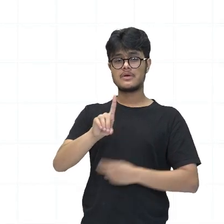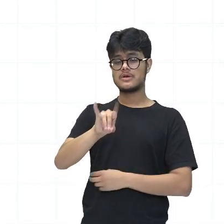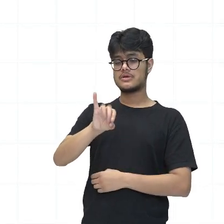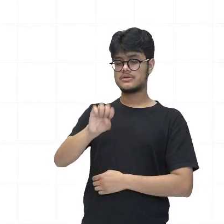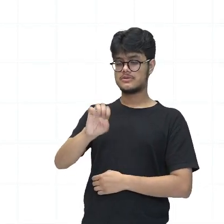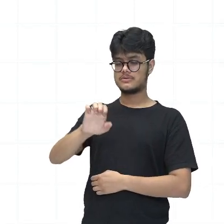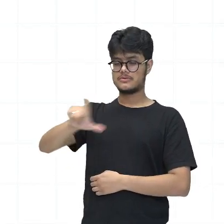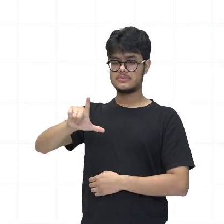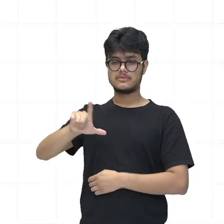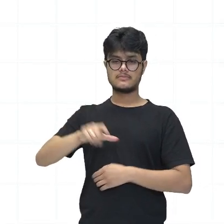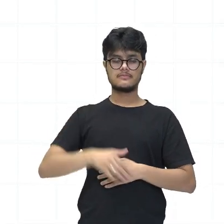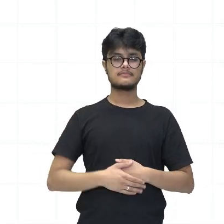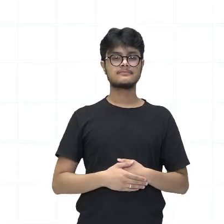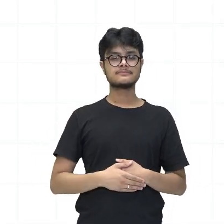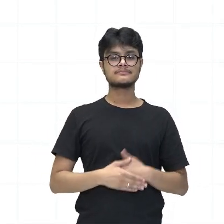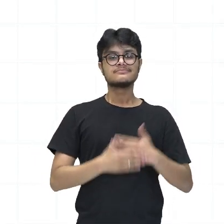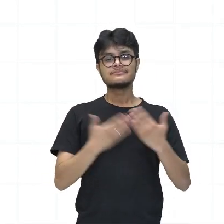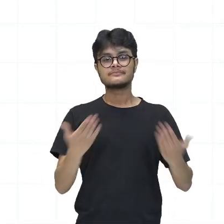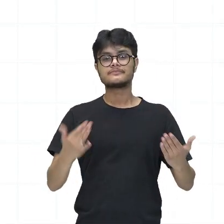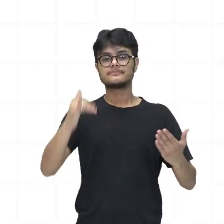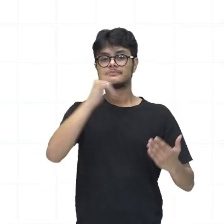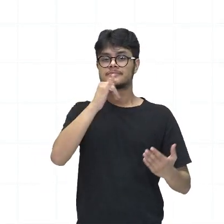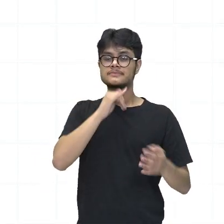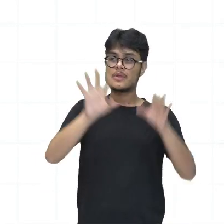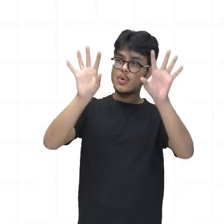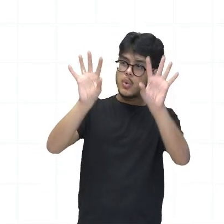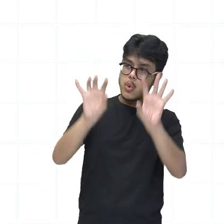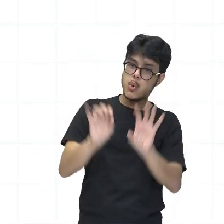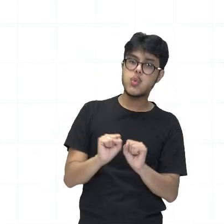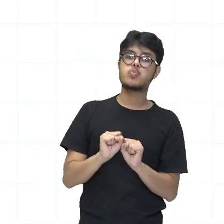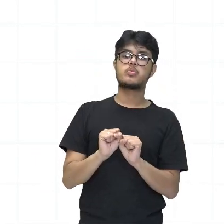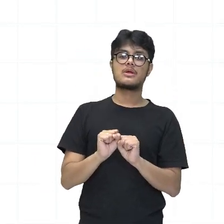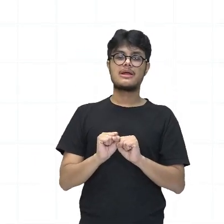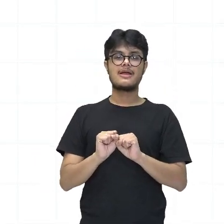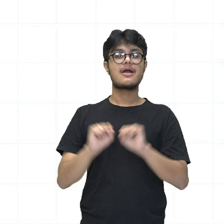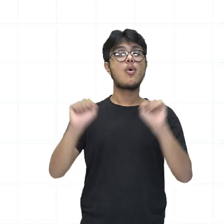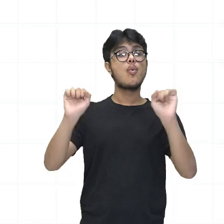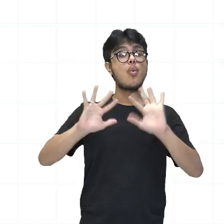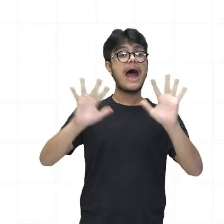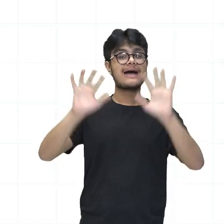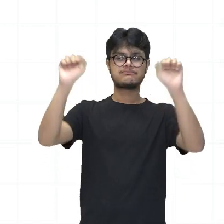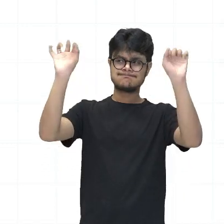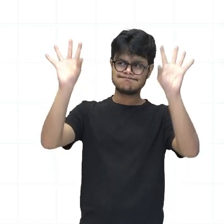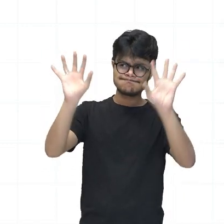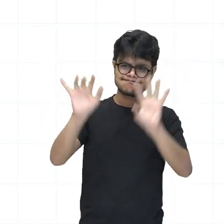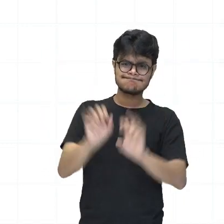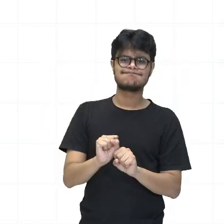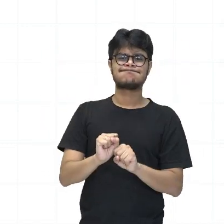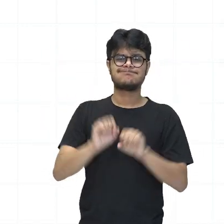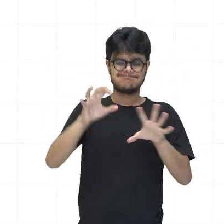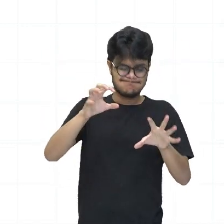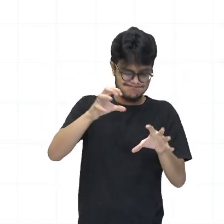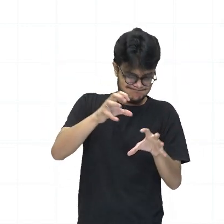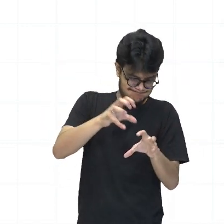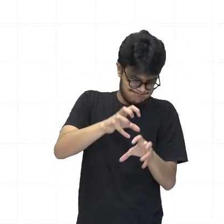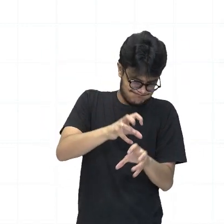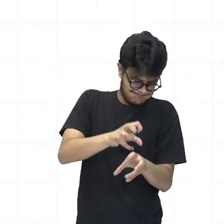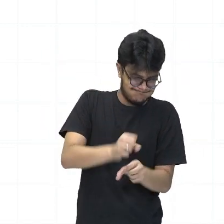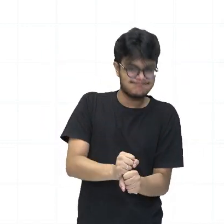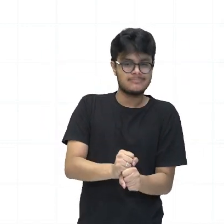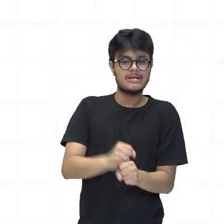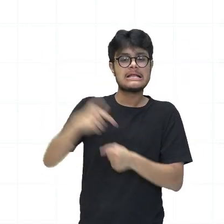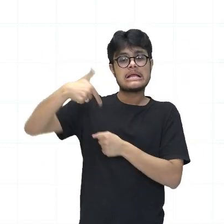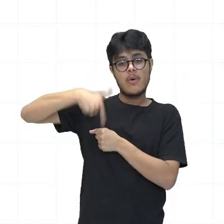de diesel, né, que são aqueles que aspiram o ar que, após ser comprimido no interior dos cilindros,